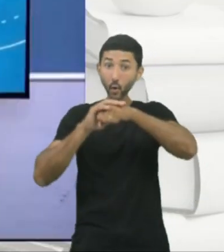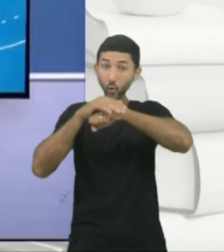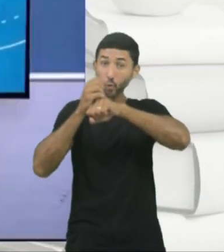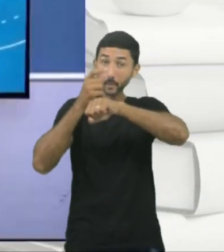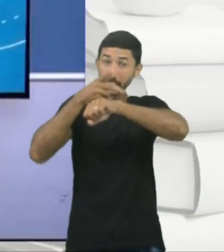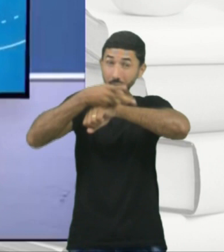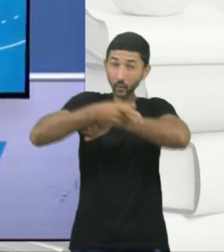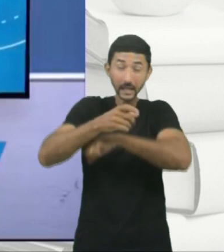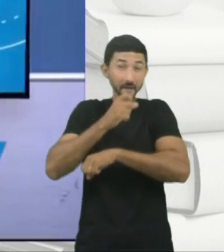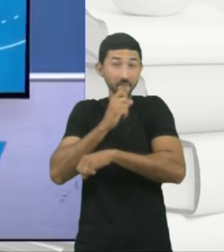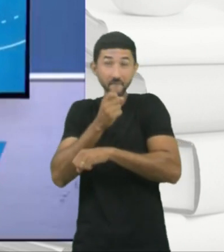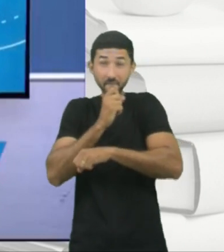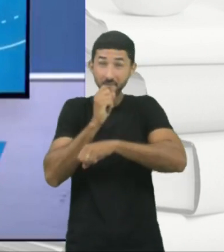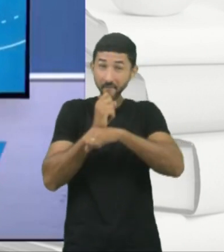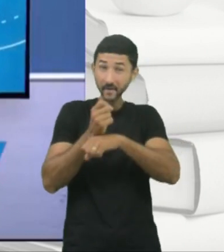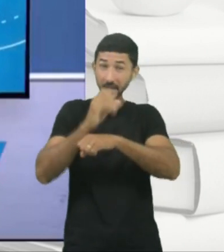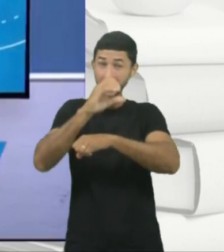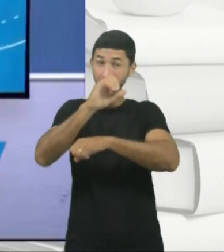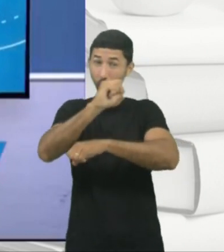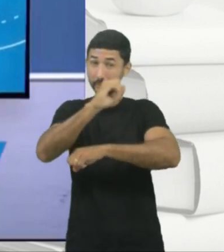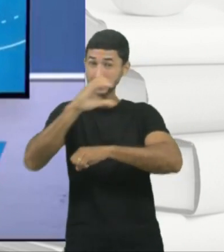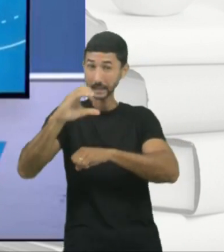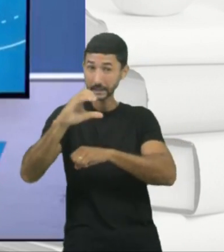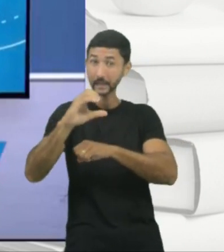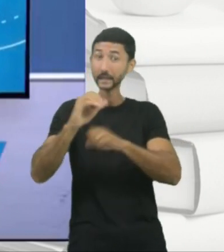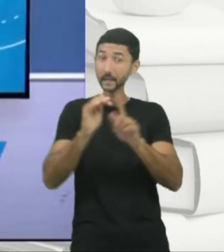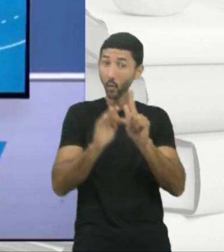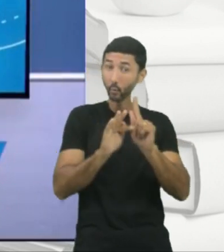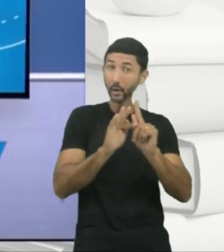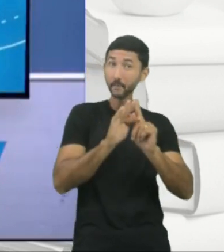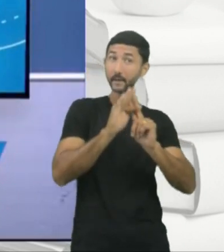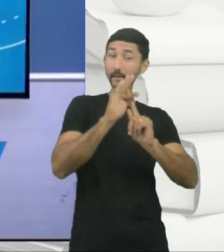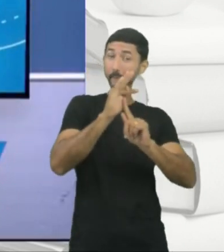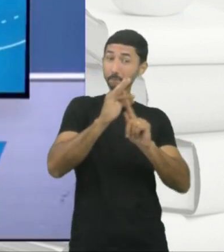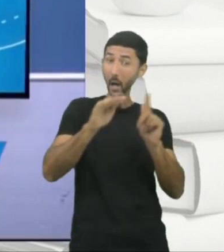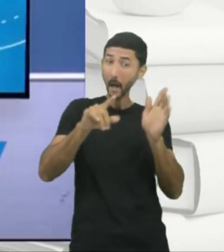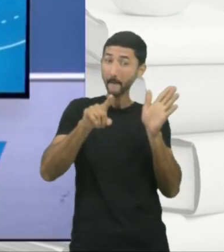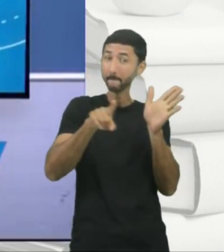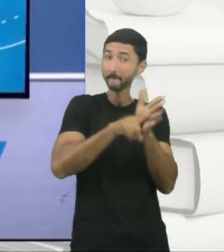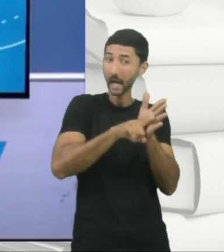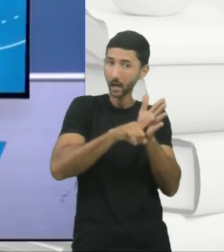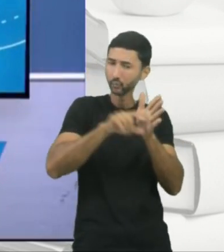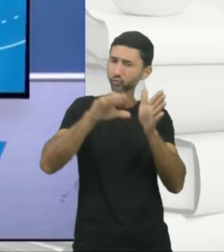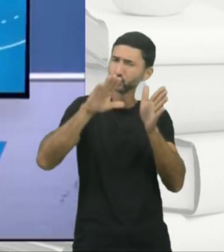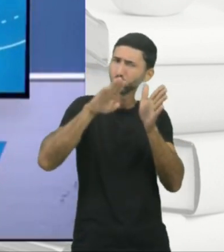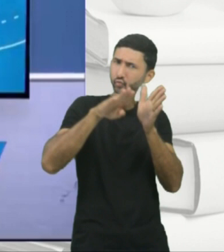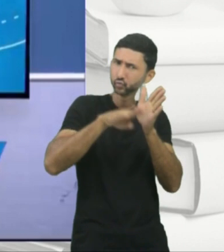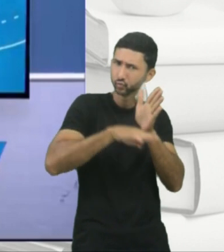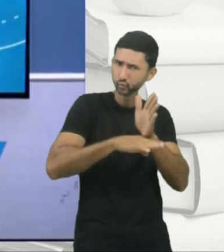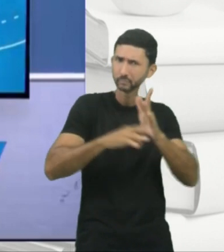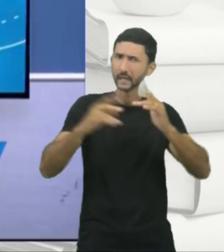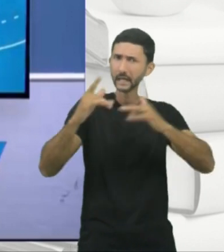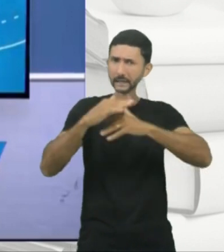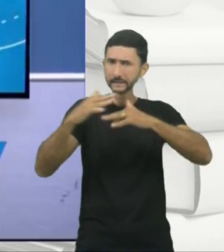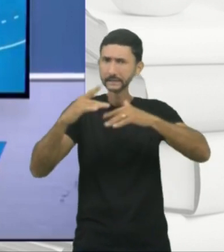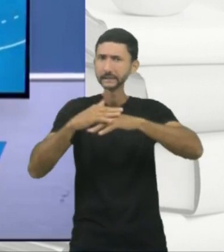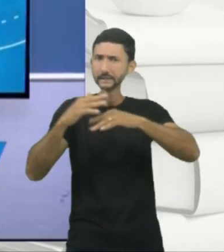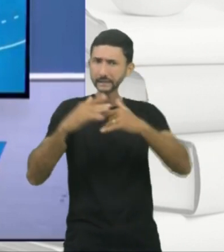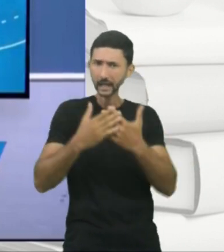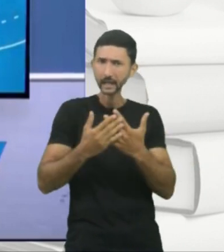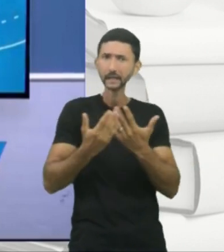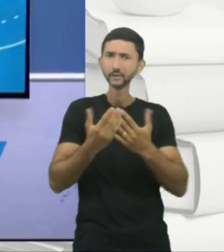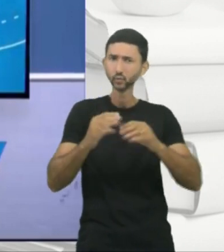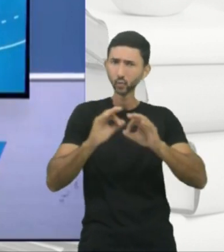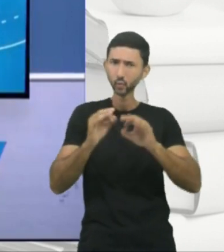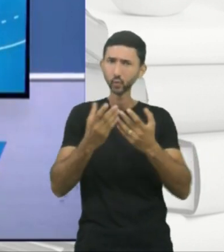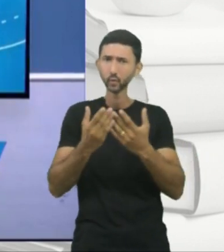muito frio na Serra Catarinense. Os termômetros marcaram temperaturas negativas na cidade de Bom Jardim da Serra. E a